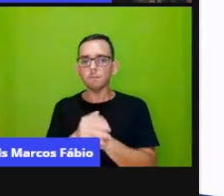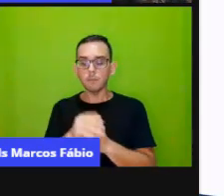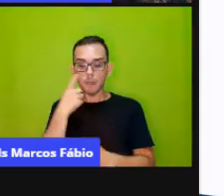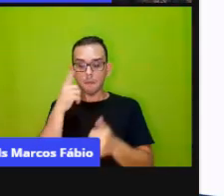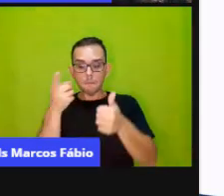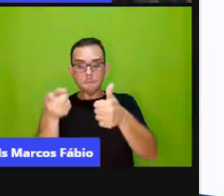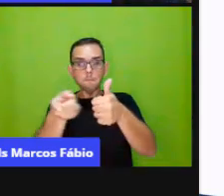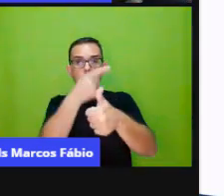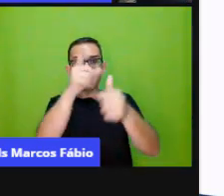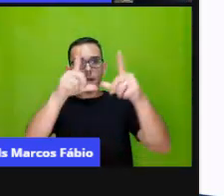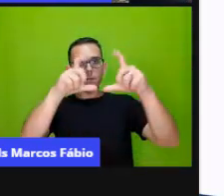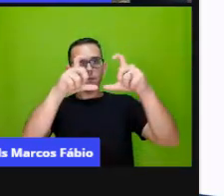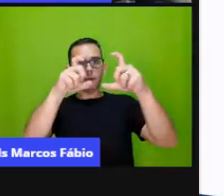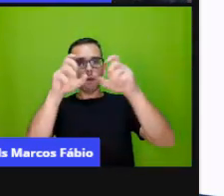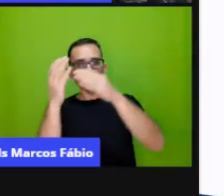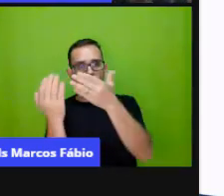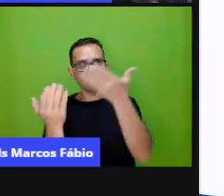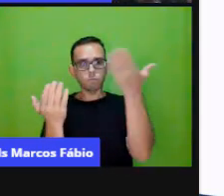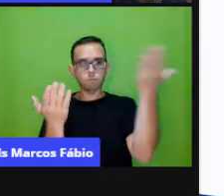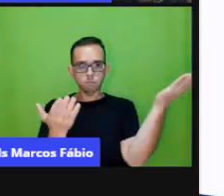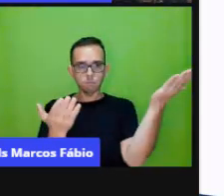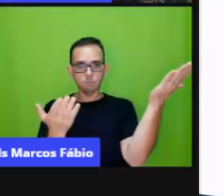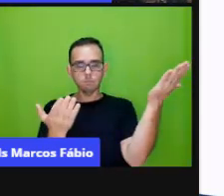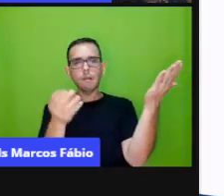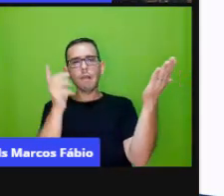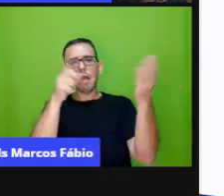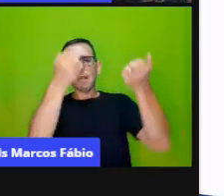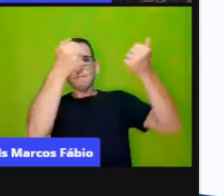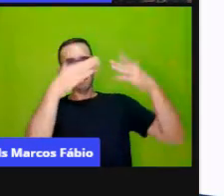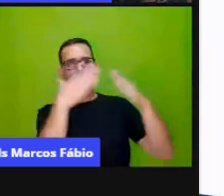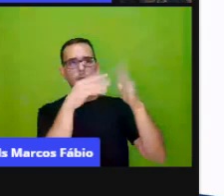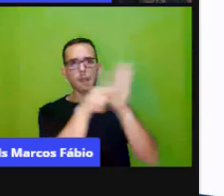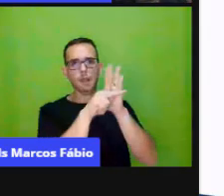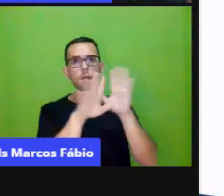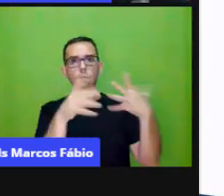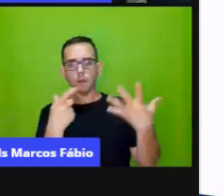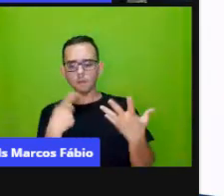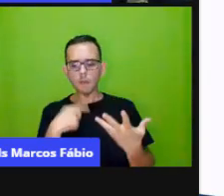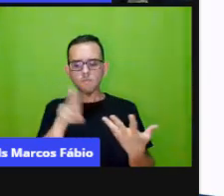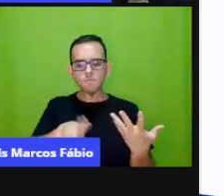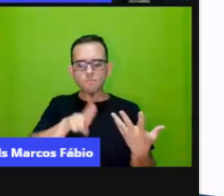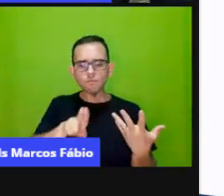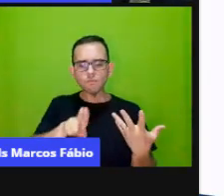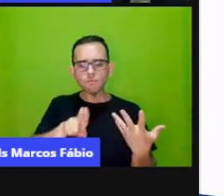do lado esquerdo, é uma situação em casa, quando eu molho as minhas plantas,